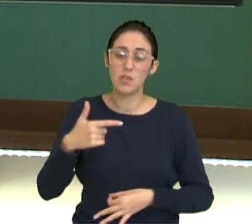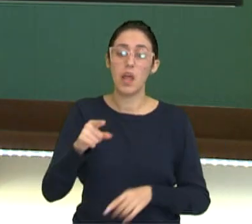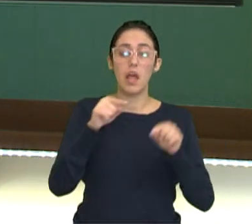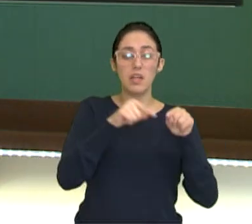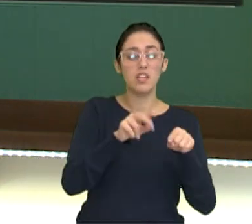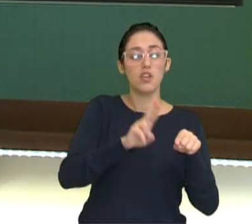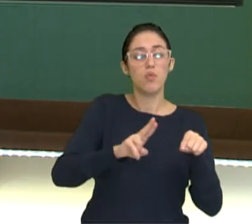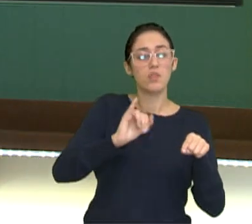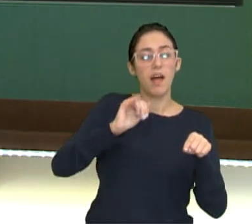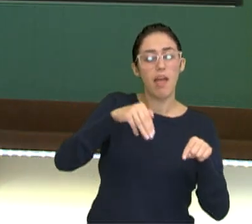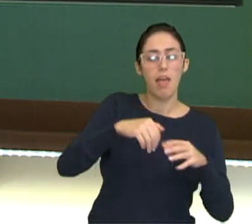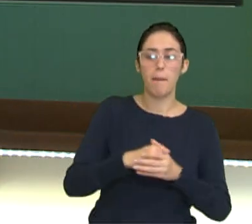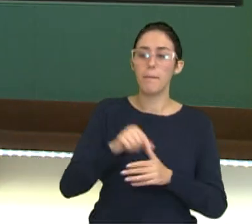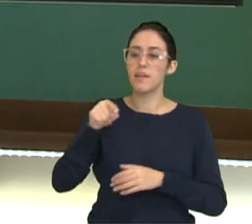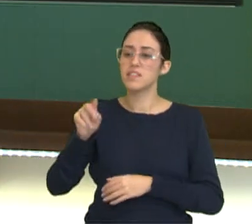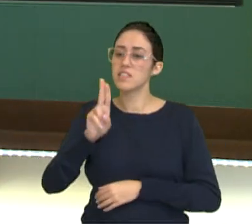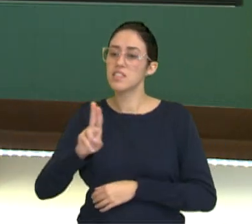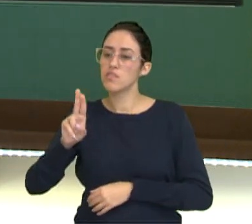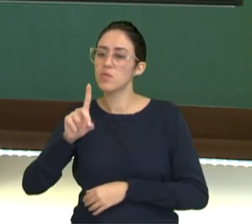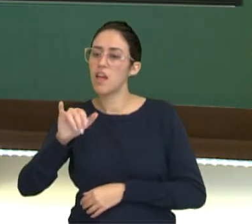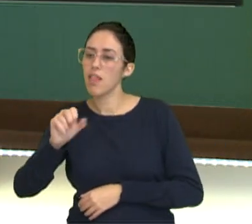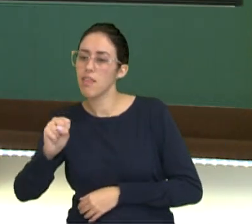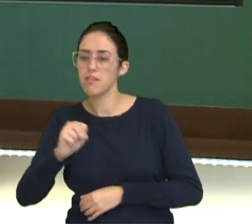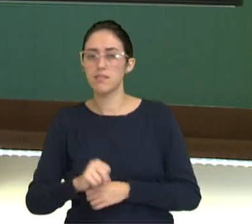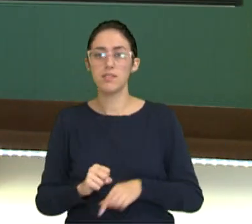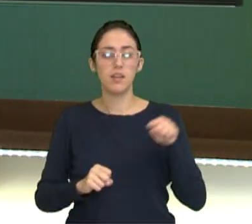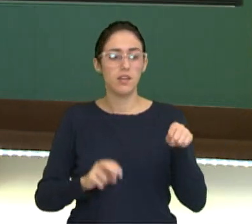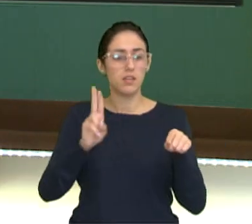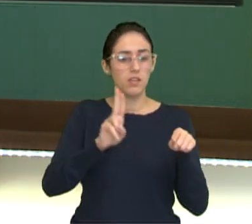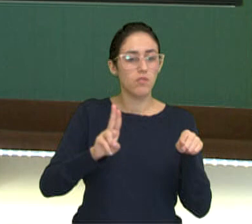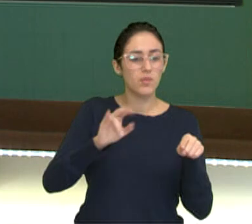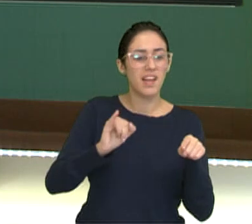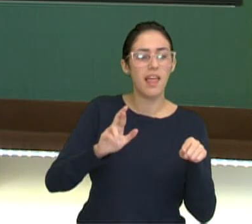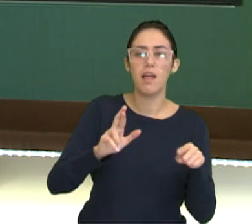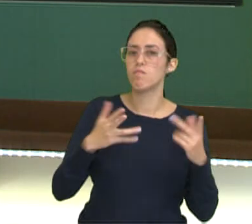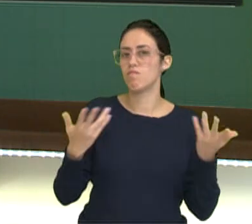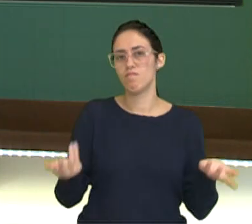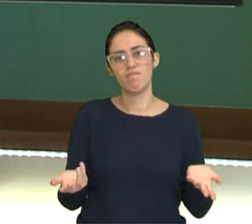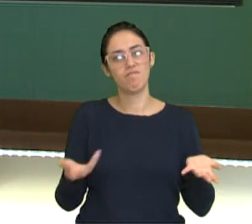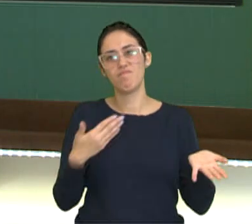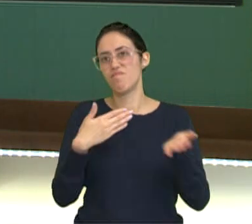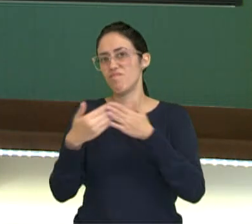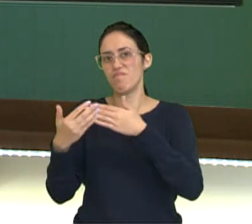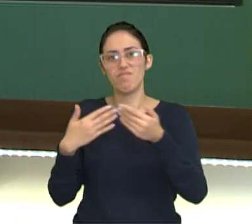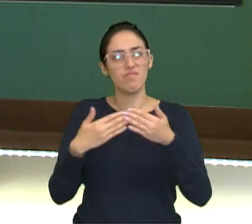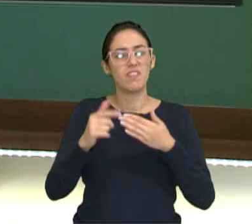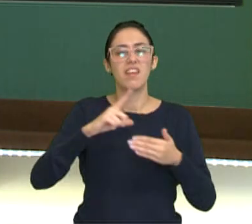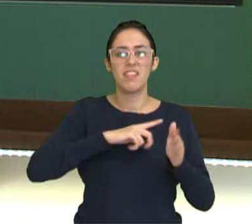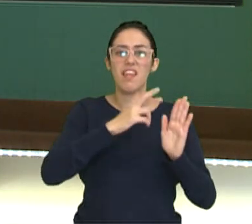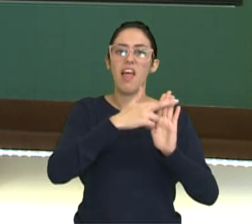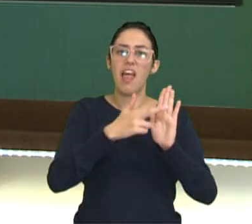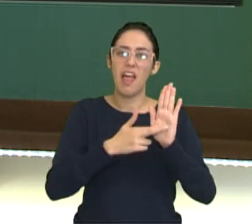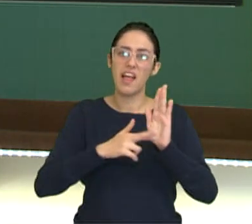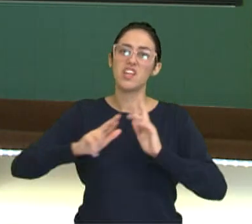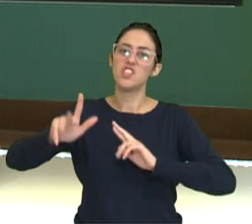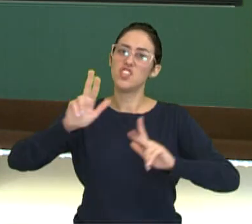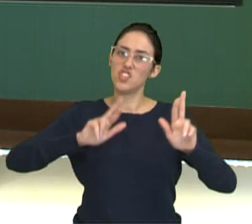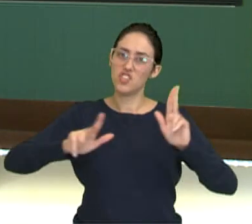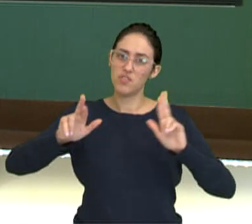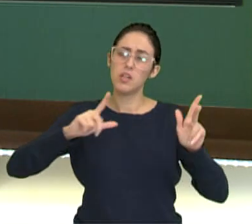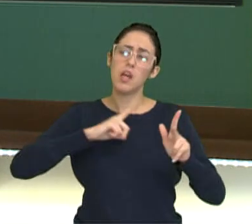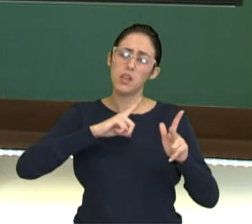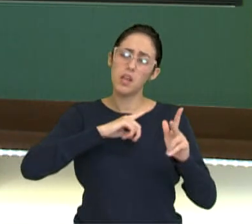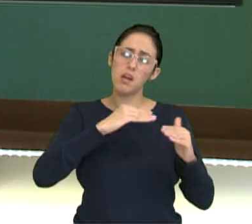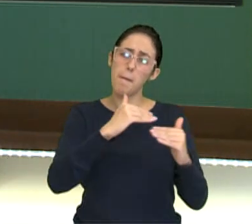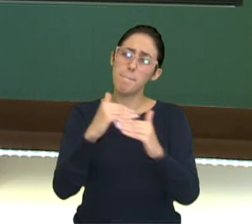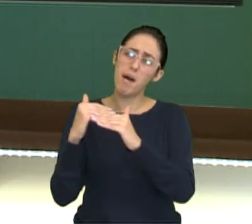usar o IM, nesse aqui vai ser o this, nesse aqui vai ser o IR. Não. Tá? Não existe uma regra muito específica para isso, tá ok? Existem padrões que a